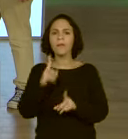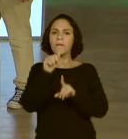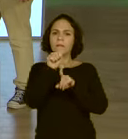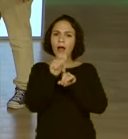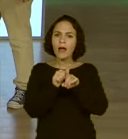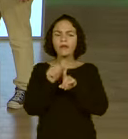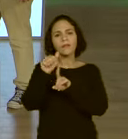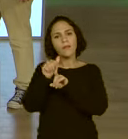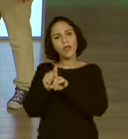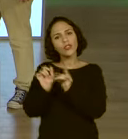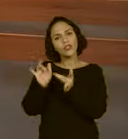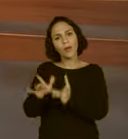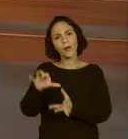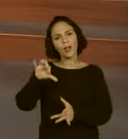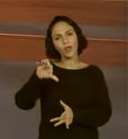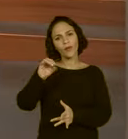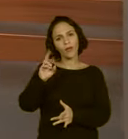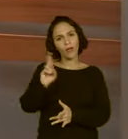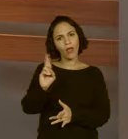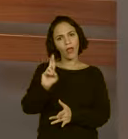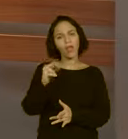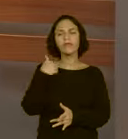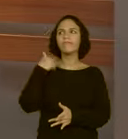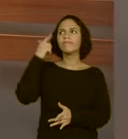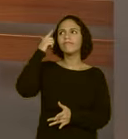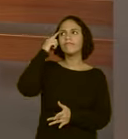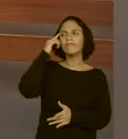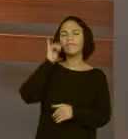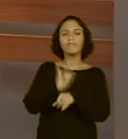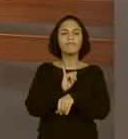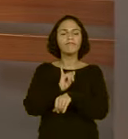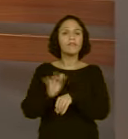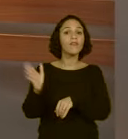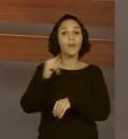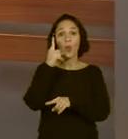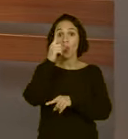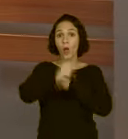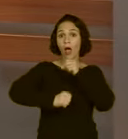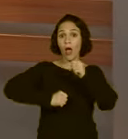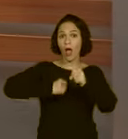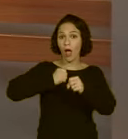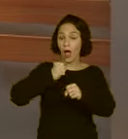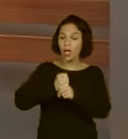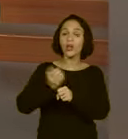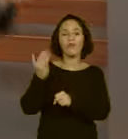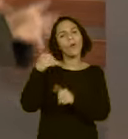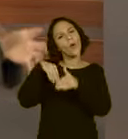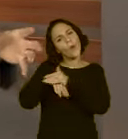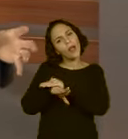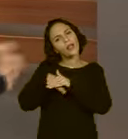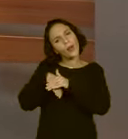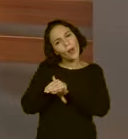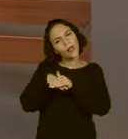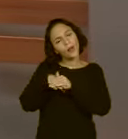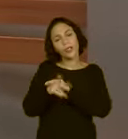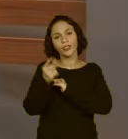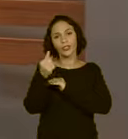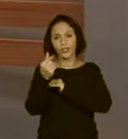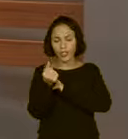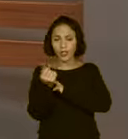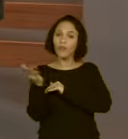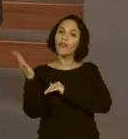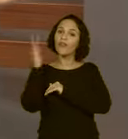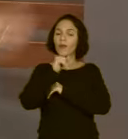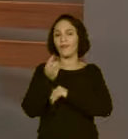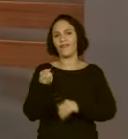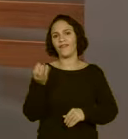todo mês. Então, nós vamos planejar o quê? Fazer uma viagem daqui a 1 ano, guardando esse dinheiro. E como